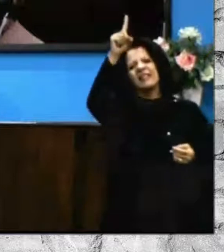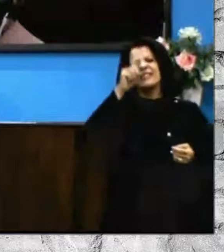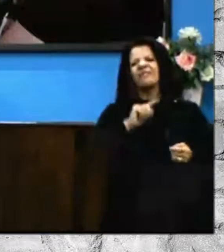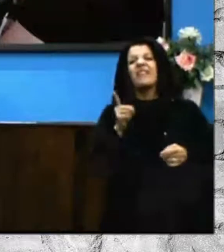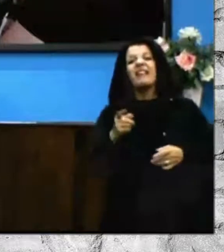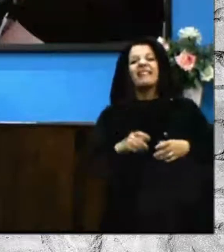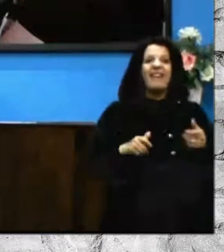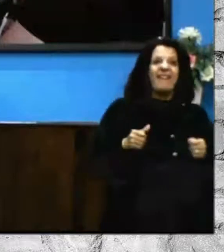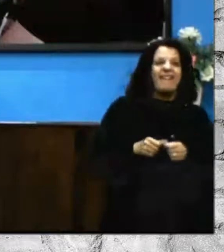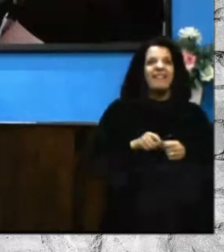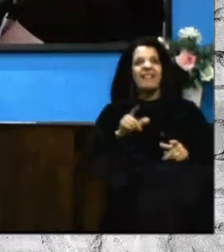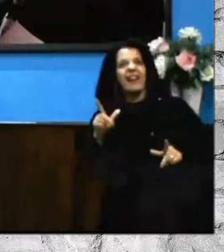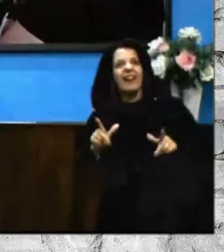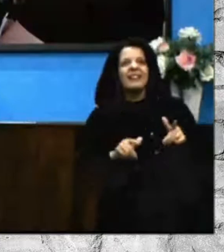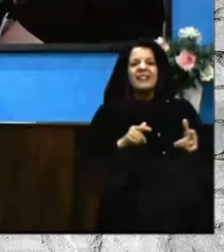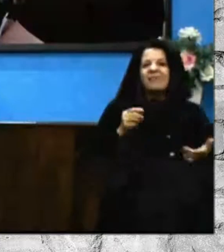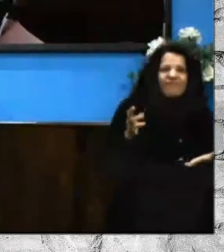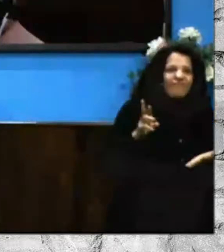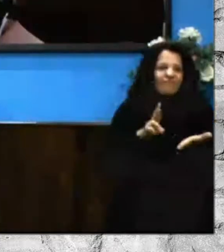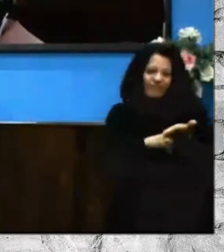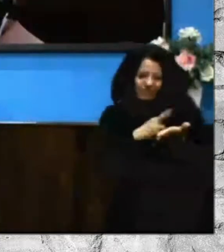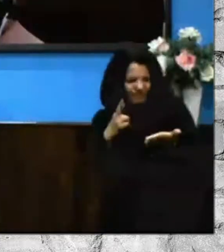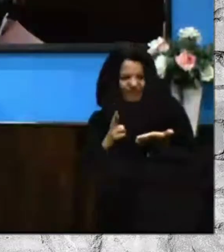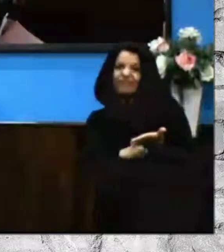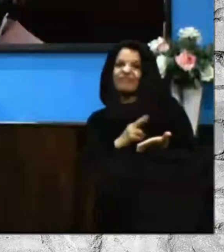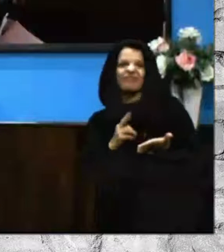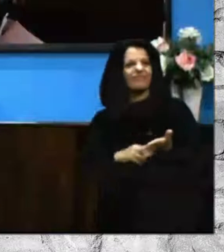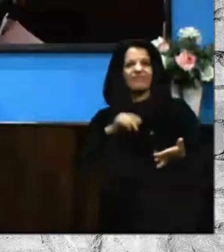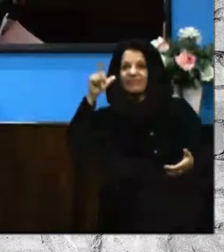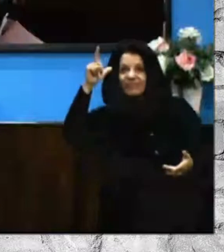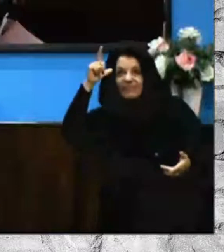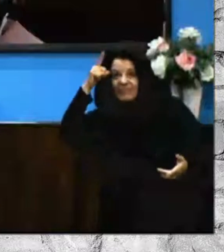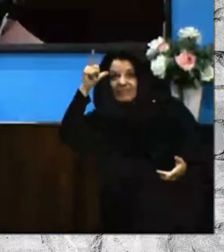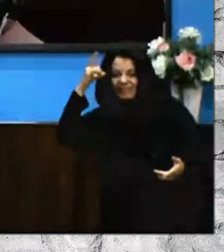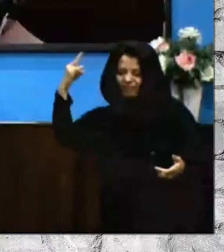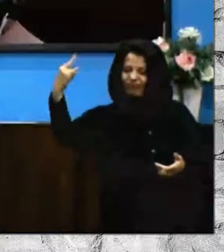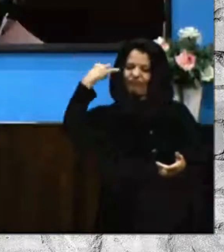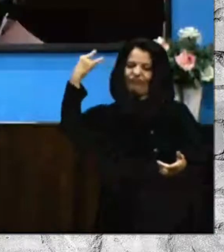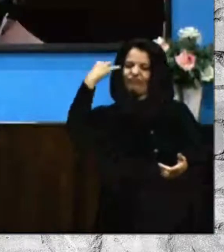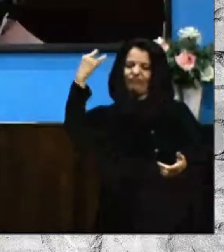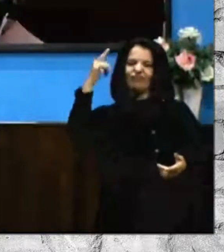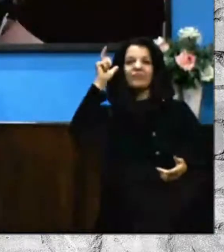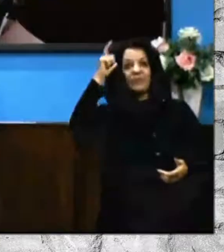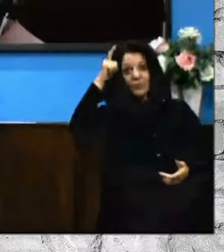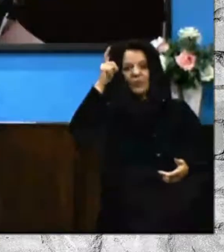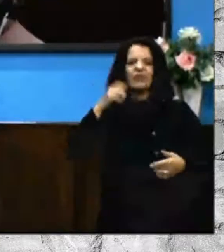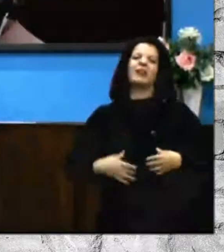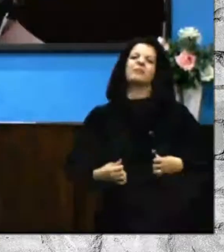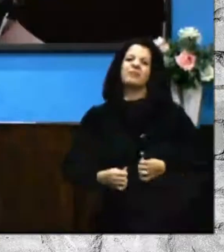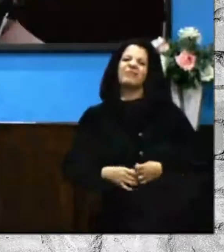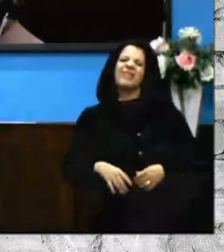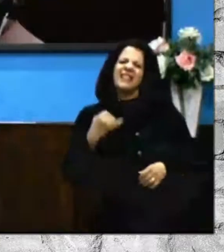entreteríamos tanto com as revistas do diabo. Se nos entregássemos mais ao santo livro de Deus,